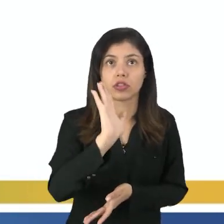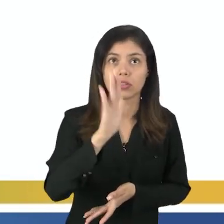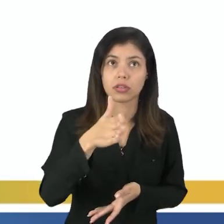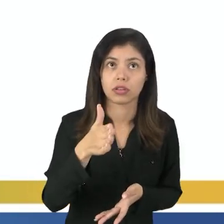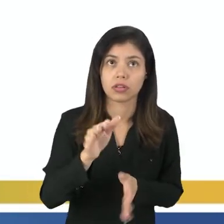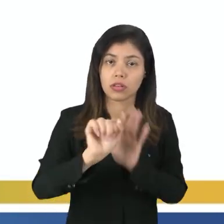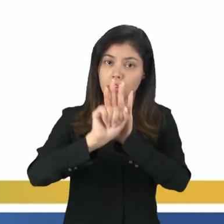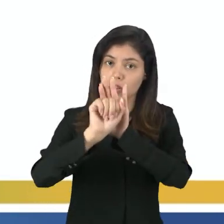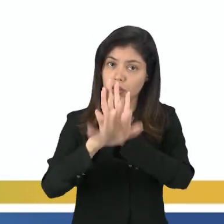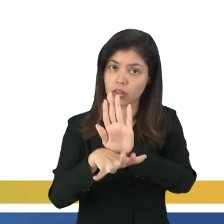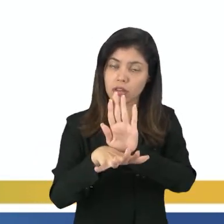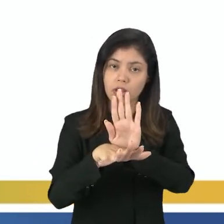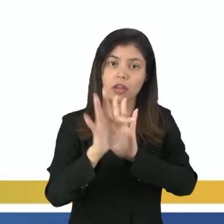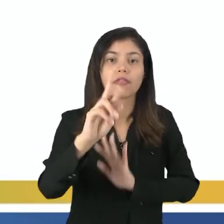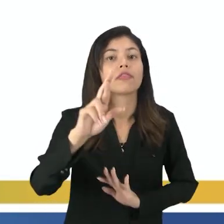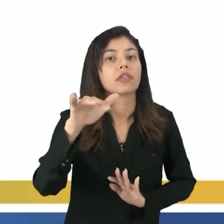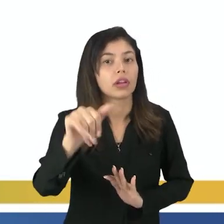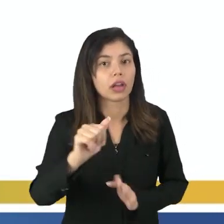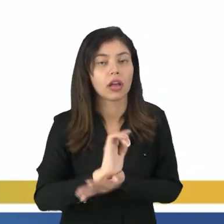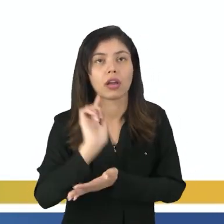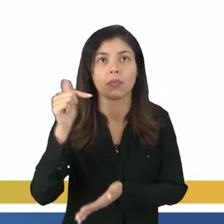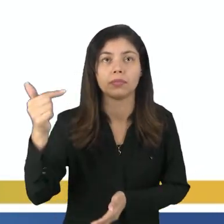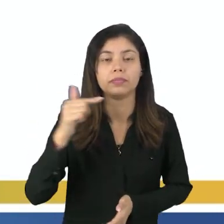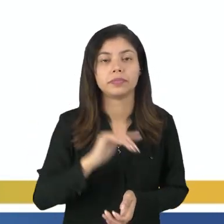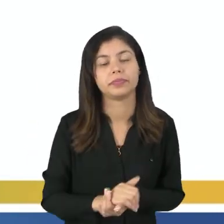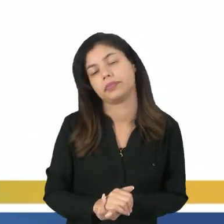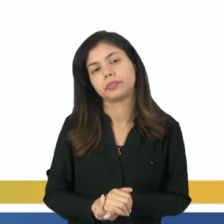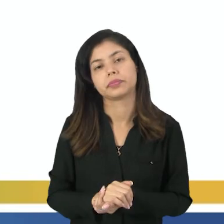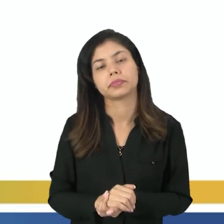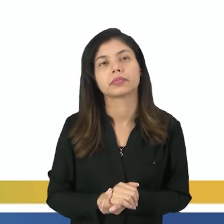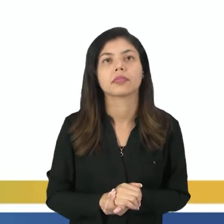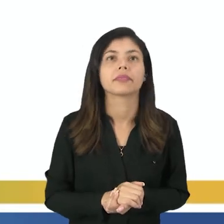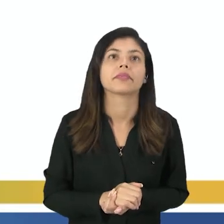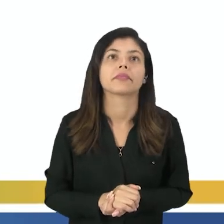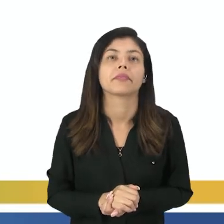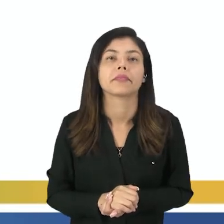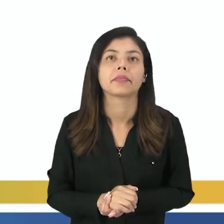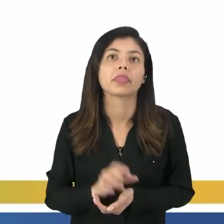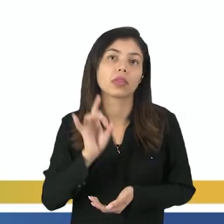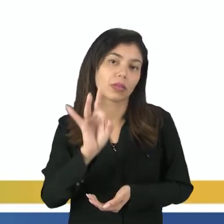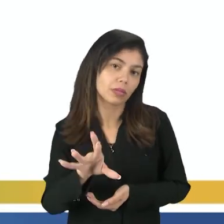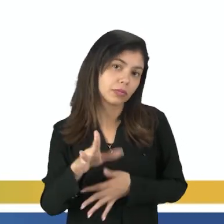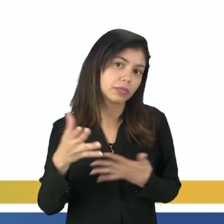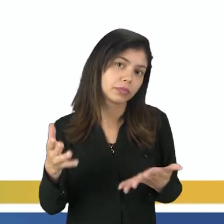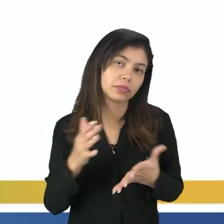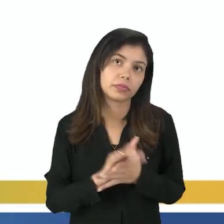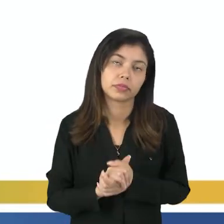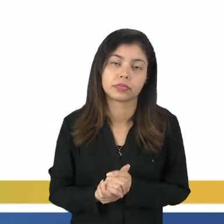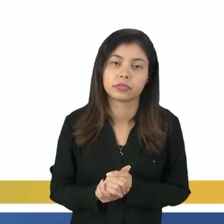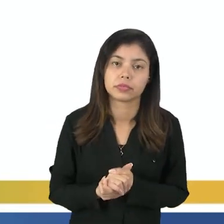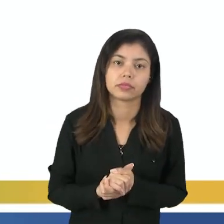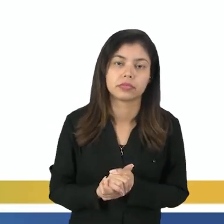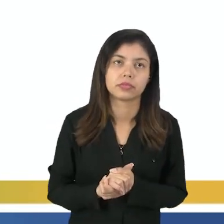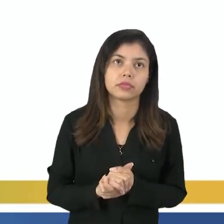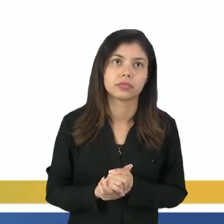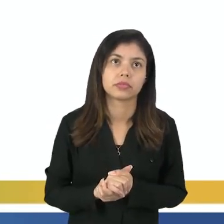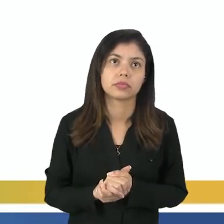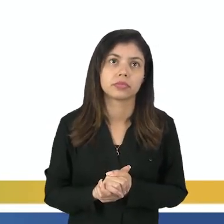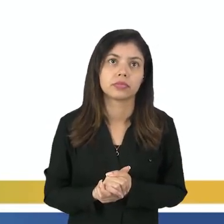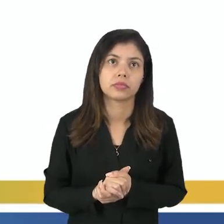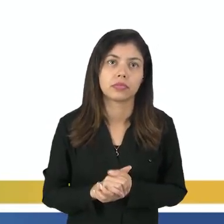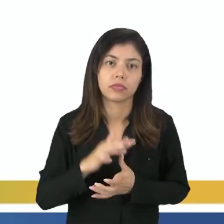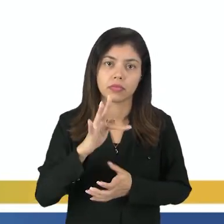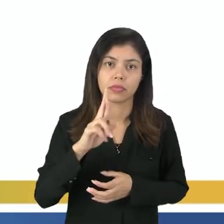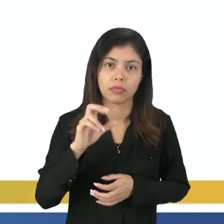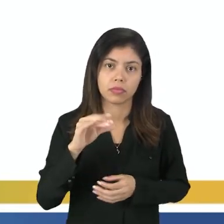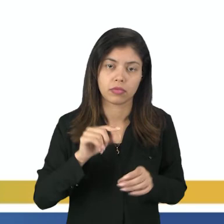uma sombra mais fraca que a umbra, né? Ou que a sombra. Só que ela é projetada por